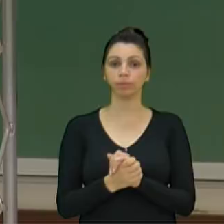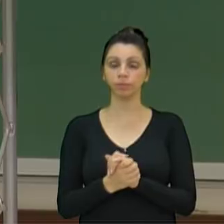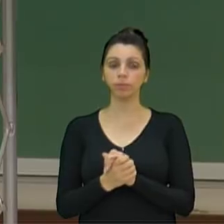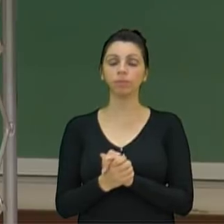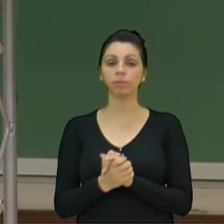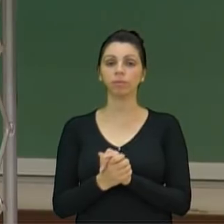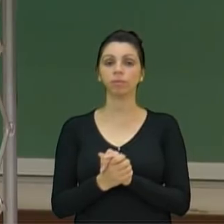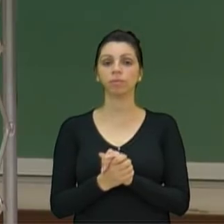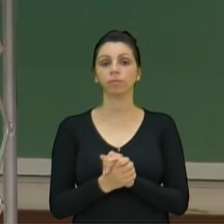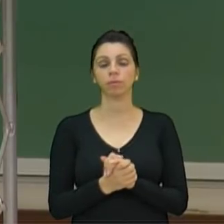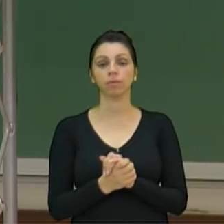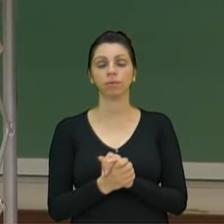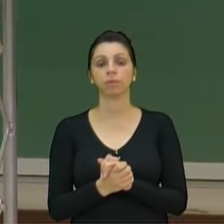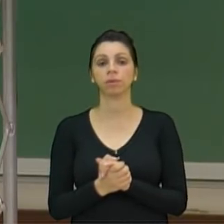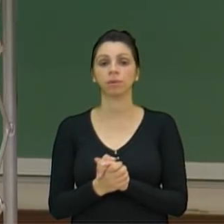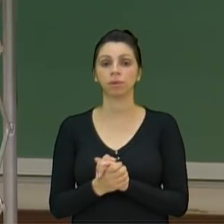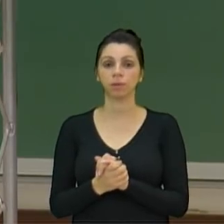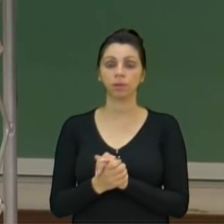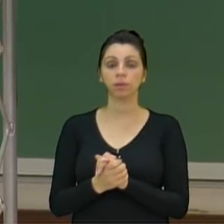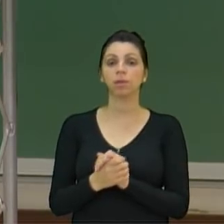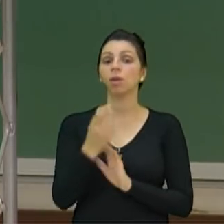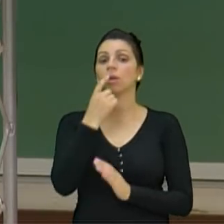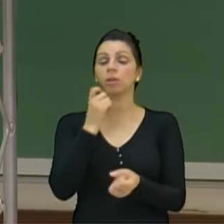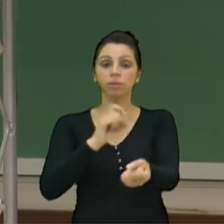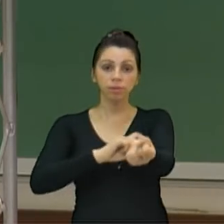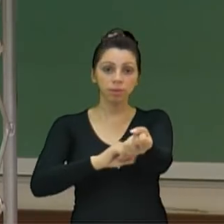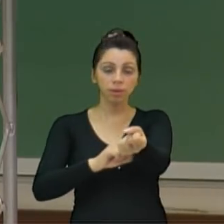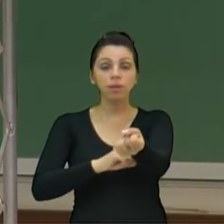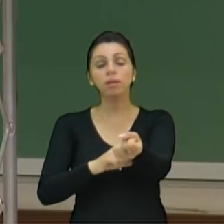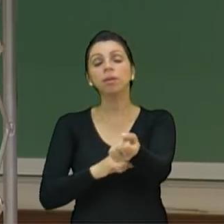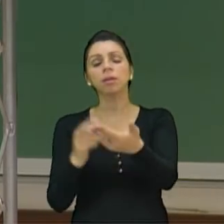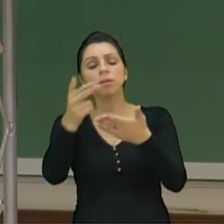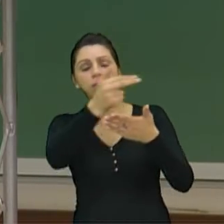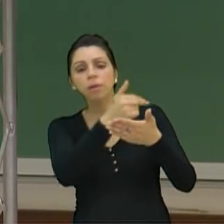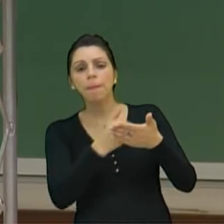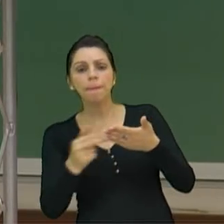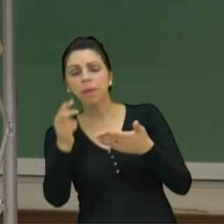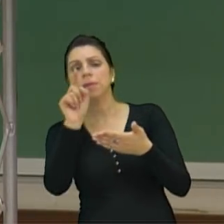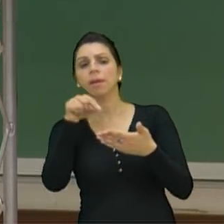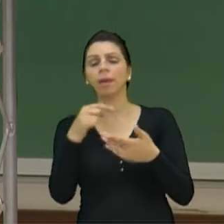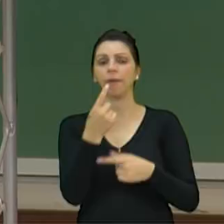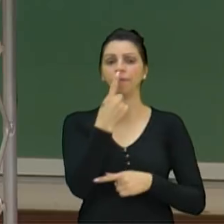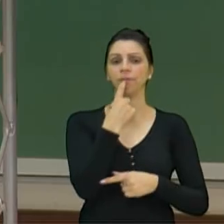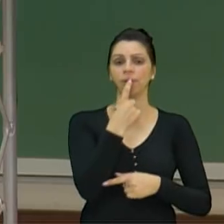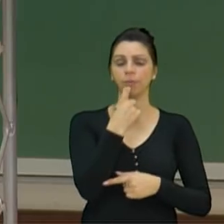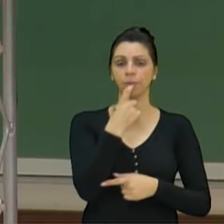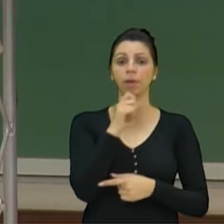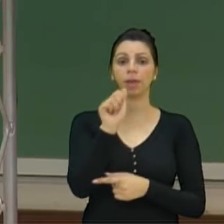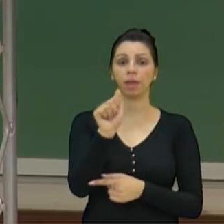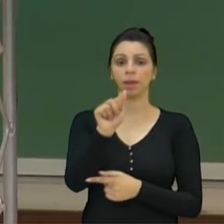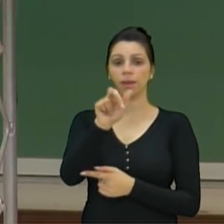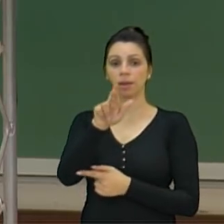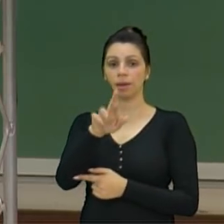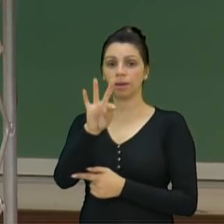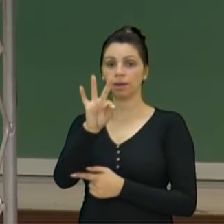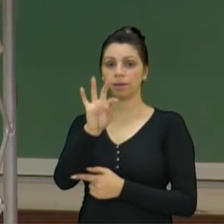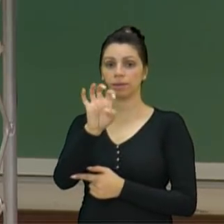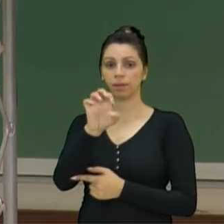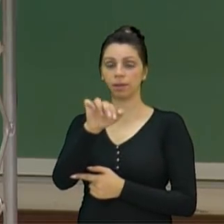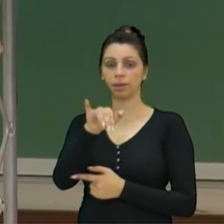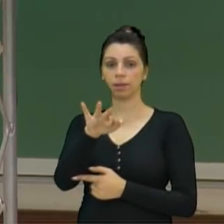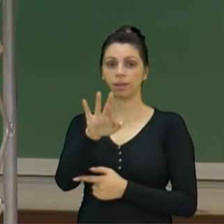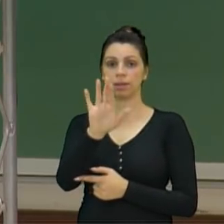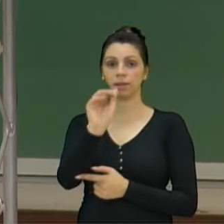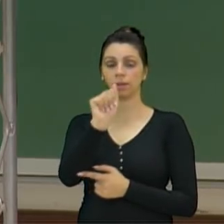que circula, que a gente pinta nos desenhos, nas ilustrações de vermelho, é o sangue arterial. Esse sangue